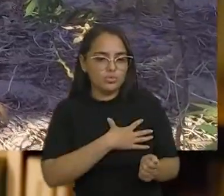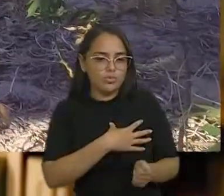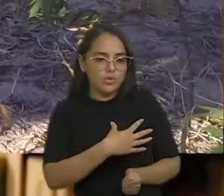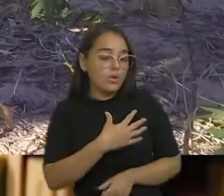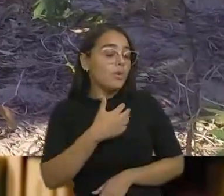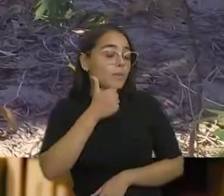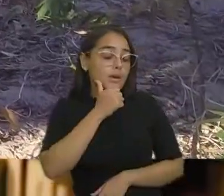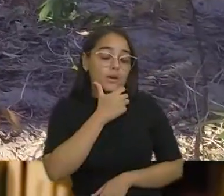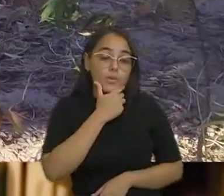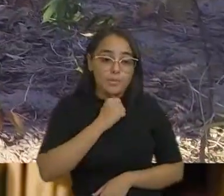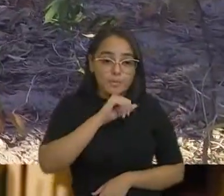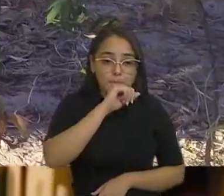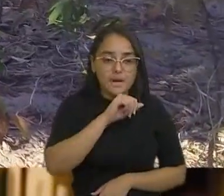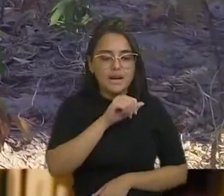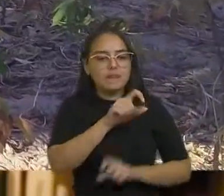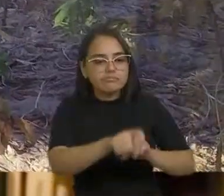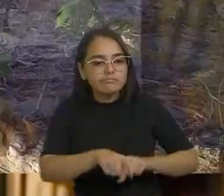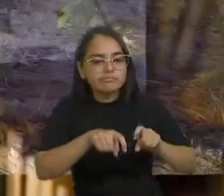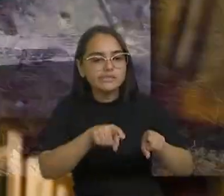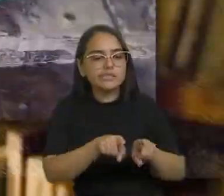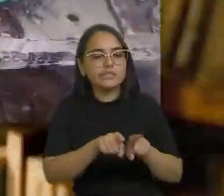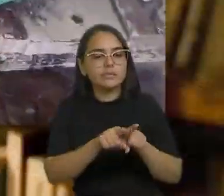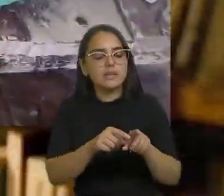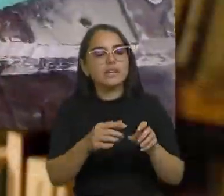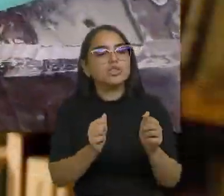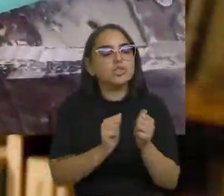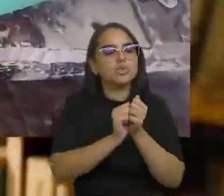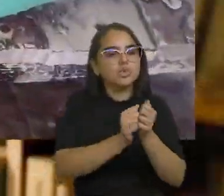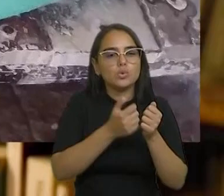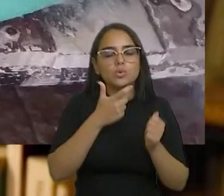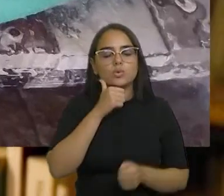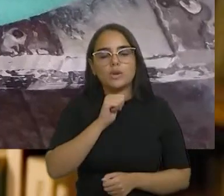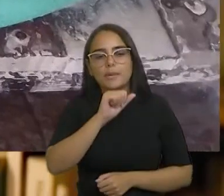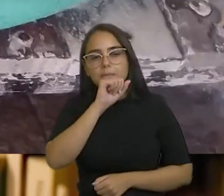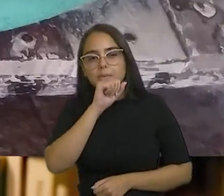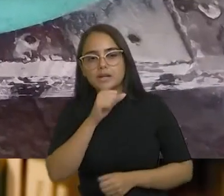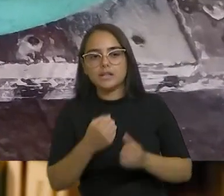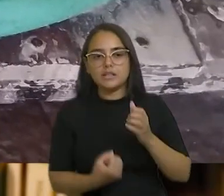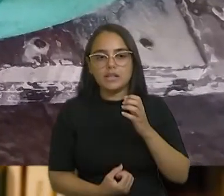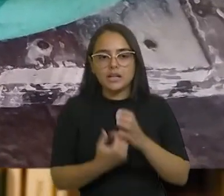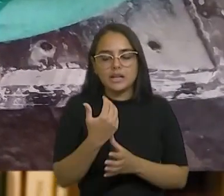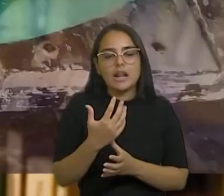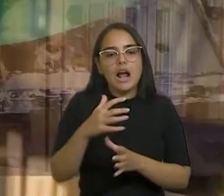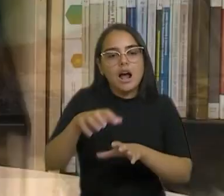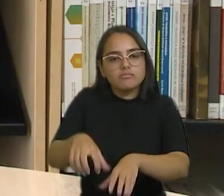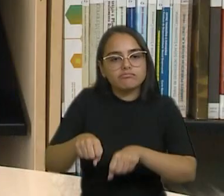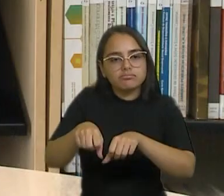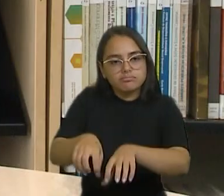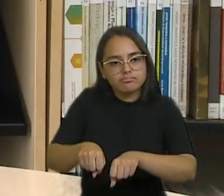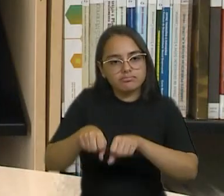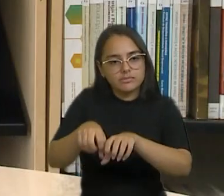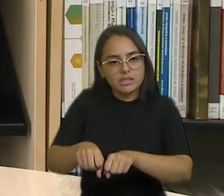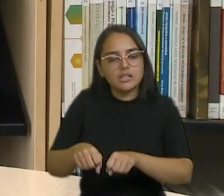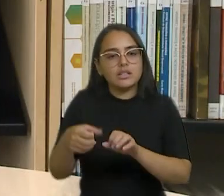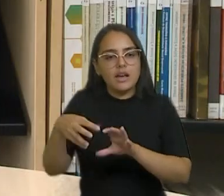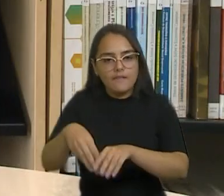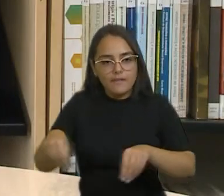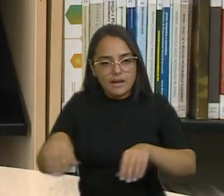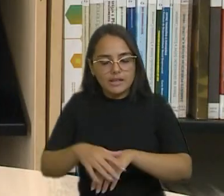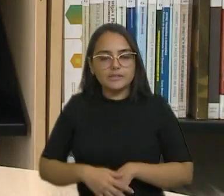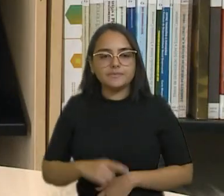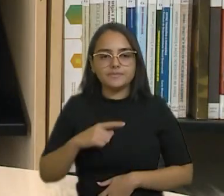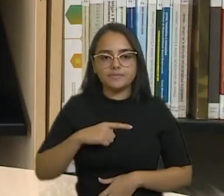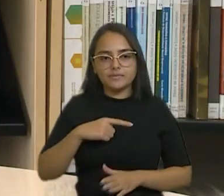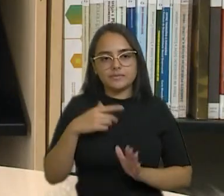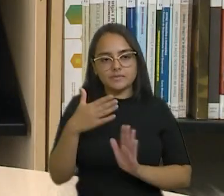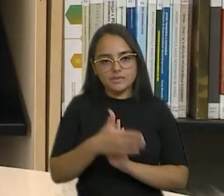do roçado, né, acompanhando a minha mãe na produção da goma, né, porque inclusive tem um texto no livro que eu